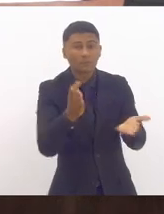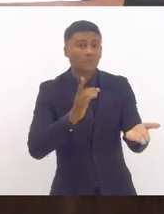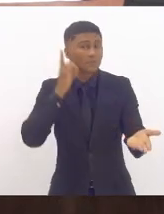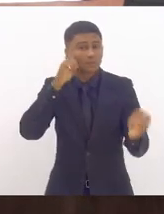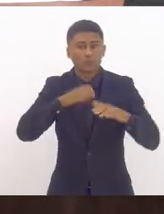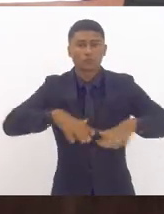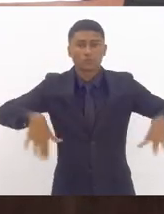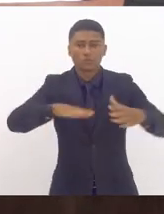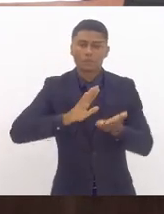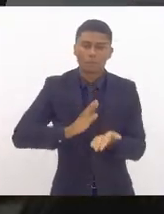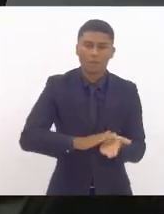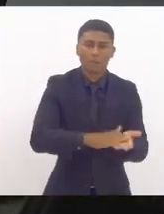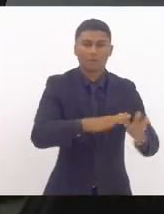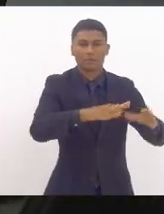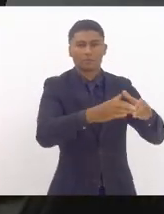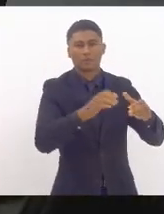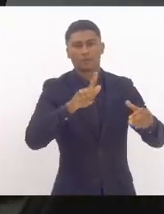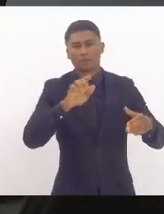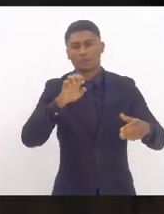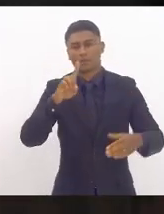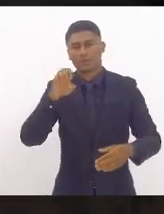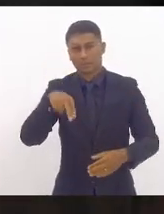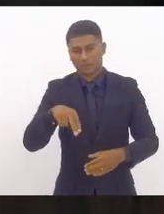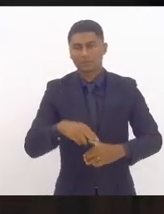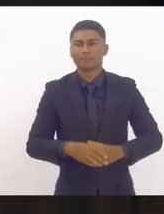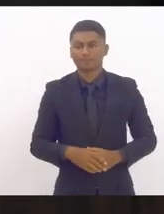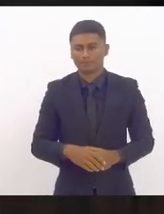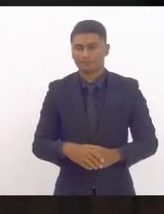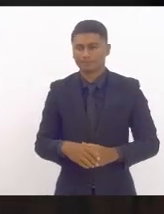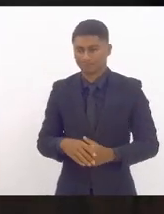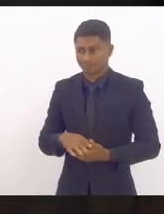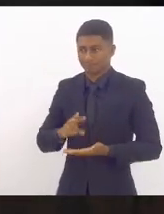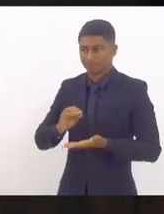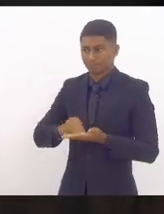parabéns ao GEDEM. Falta um e vamos...